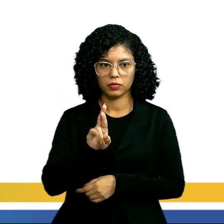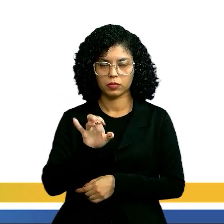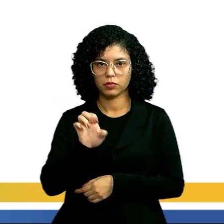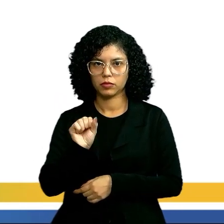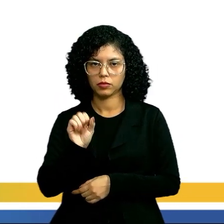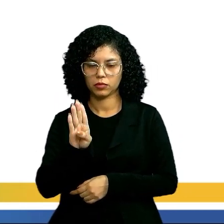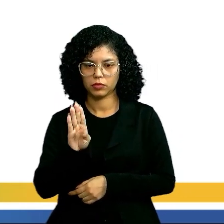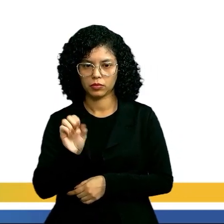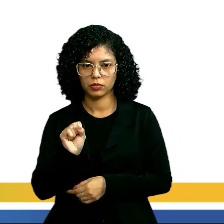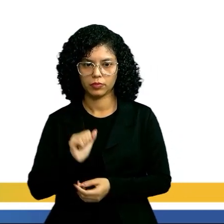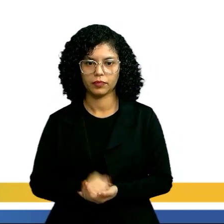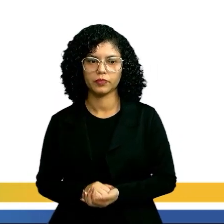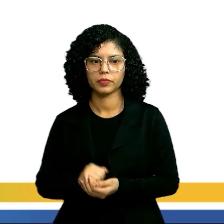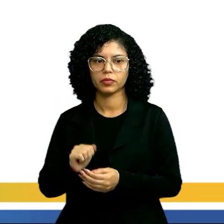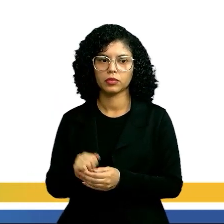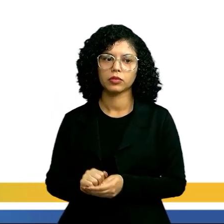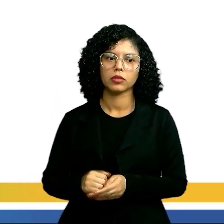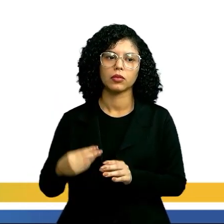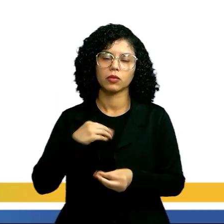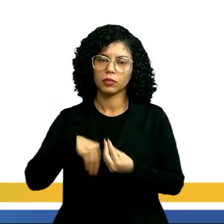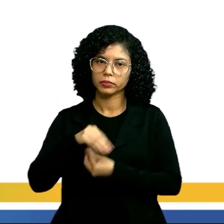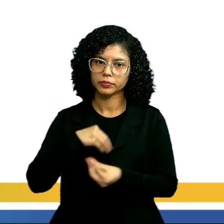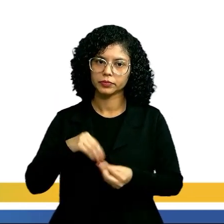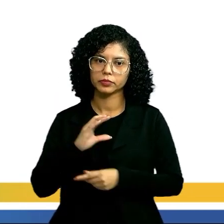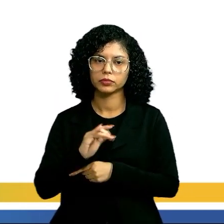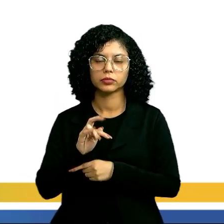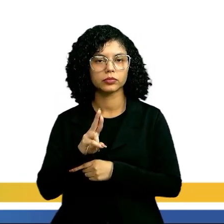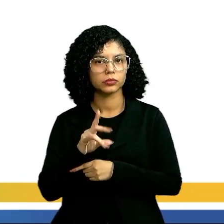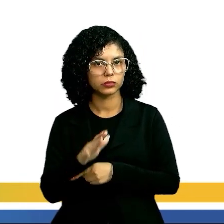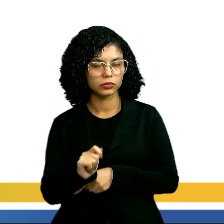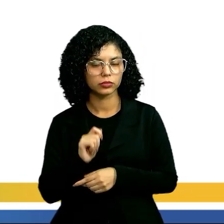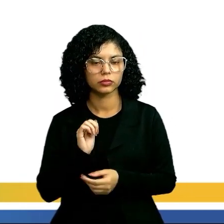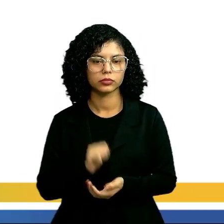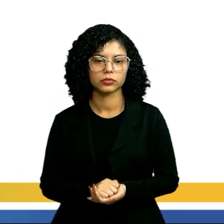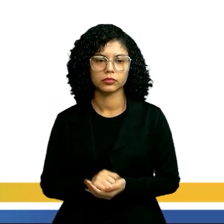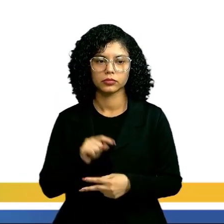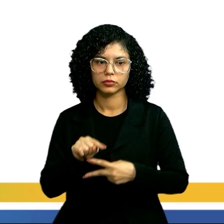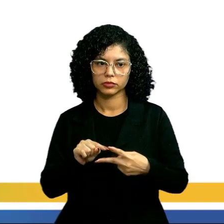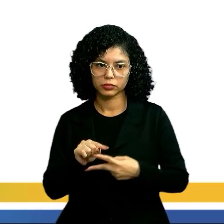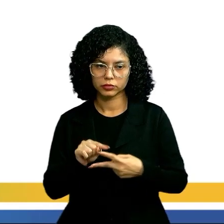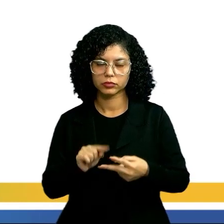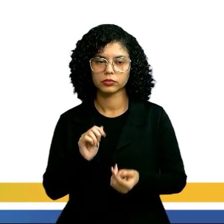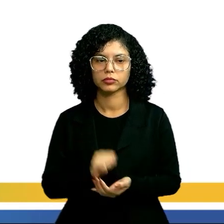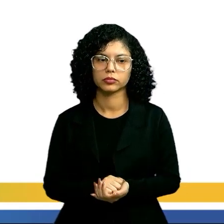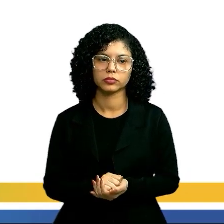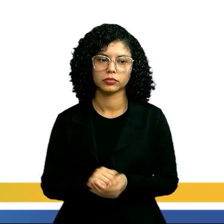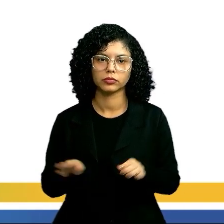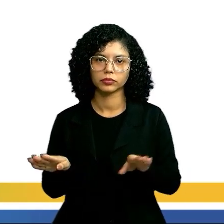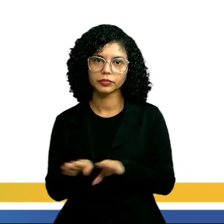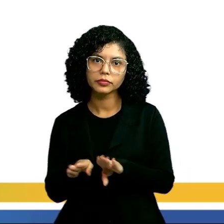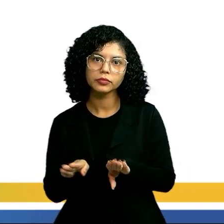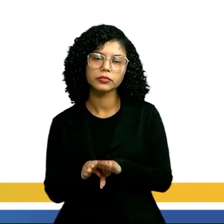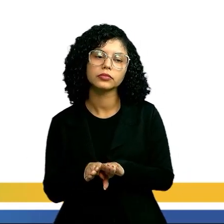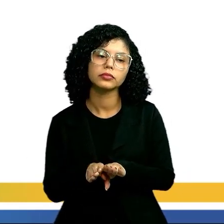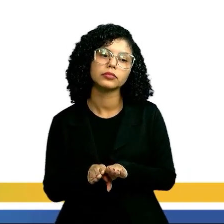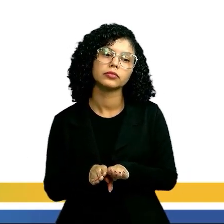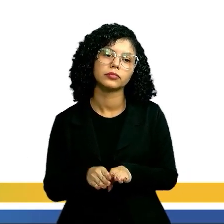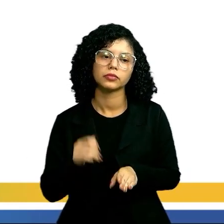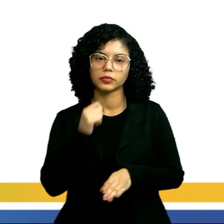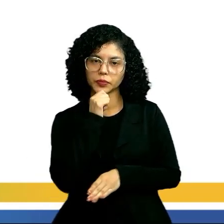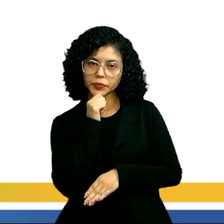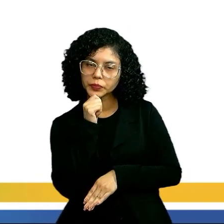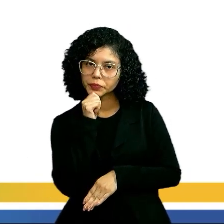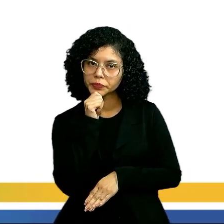uma reação cíclica, onde nós vamos ter participação de dois transportadores de íons hidrogênio,